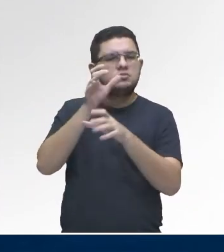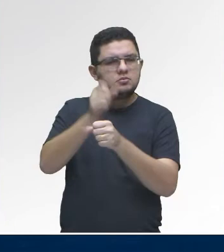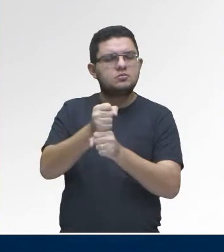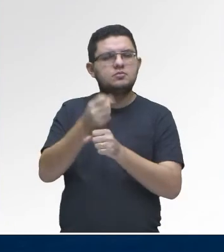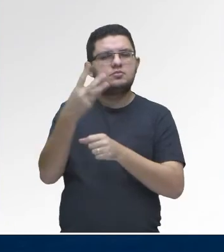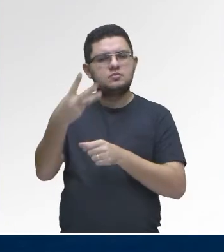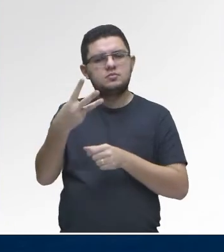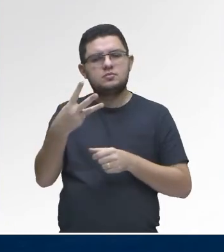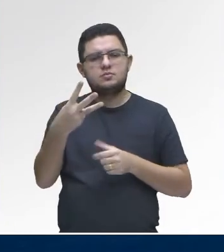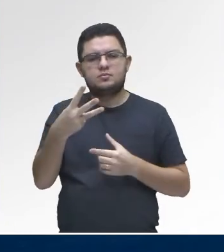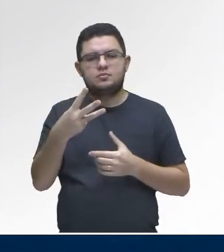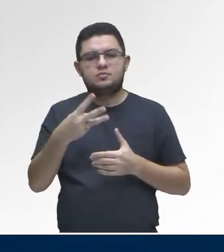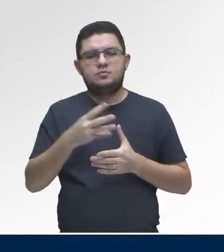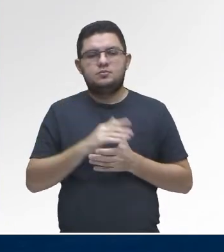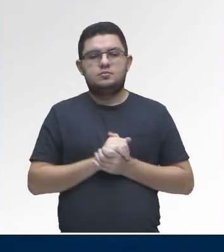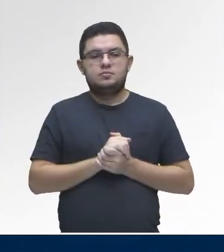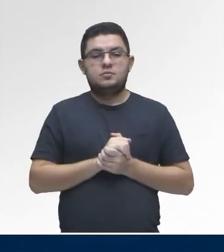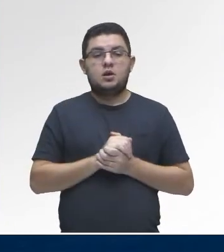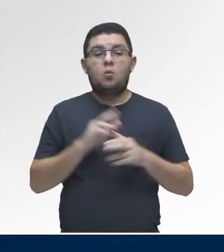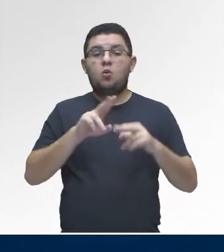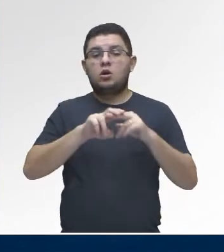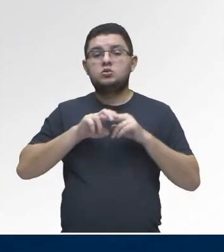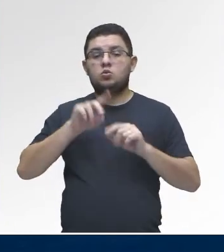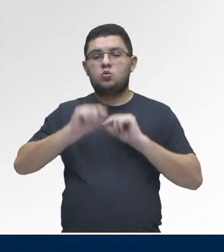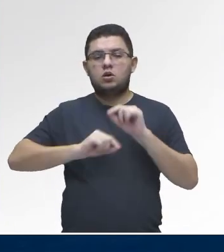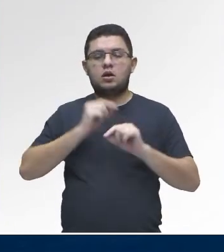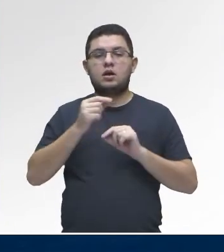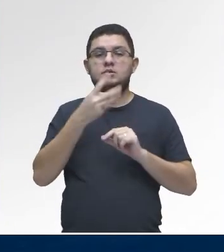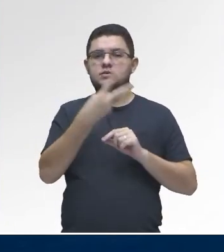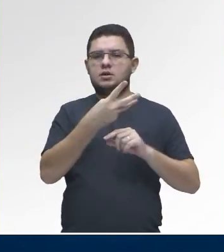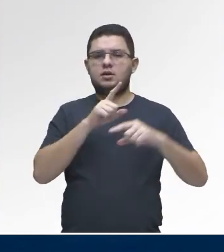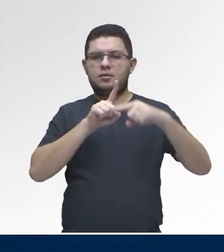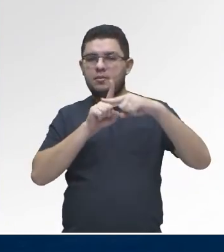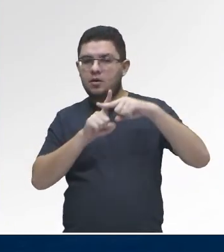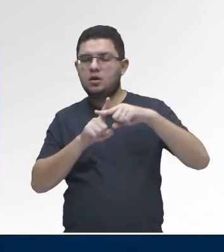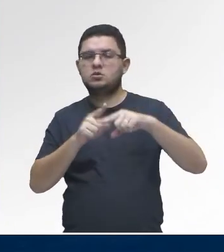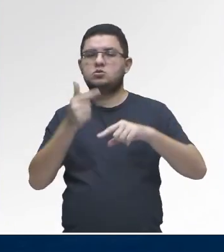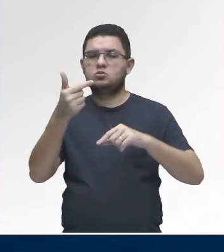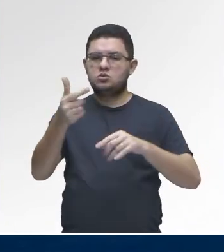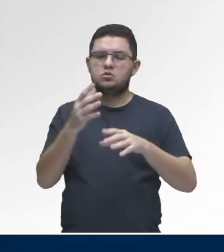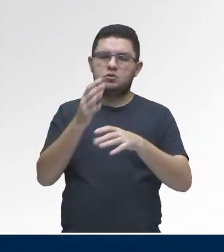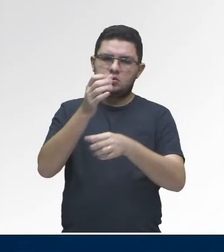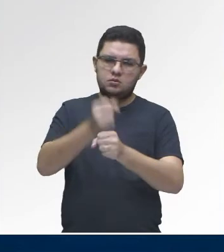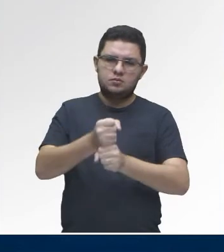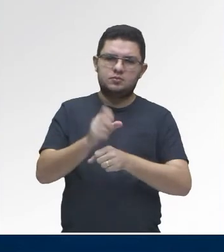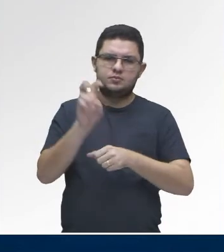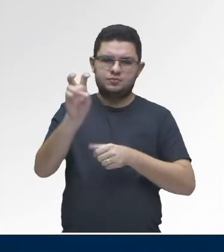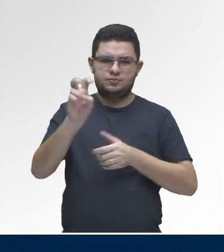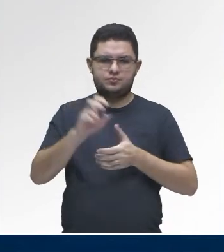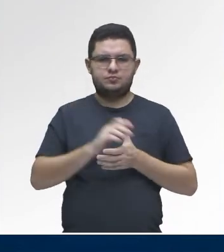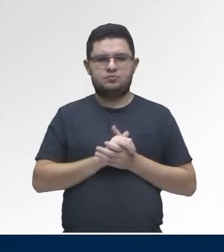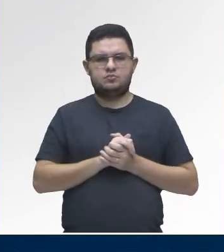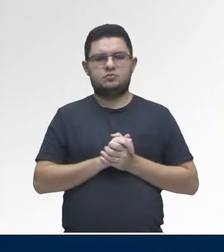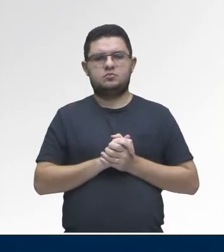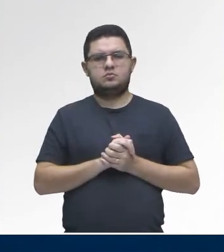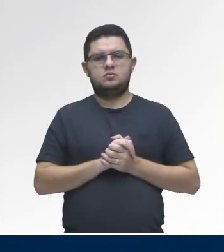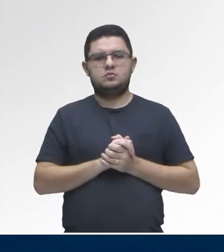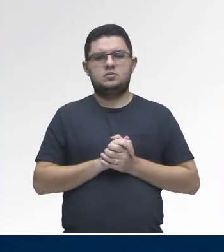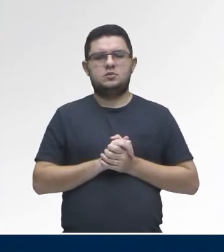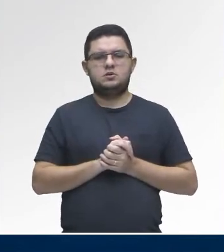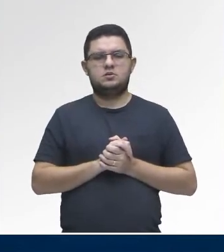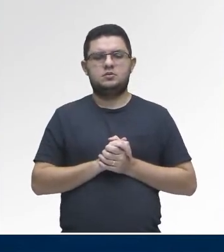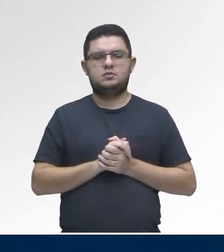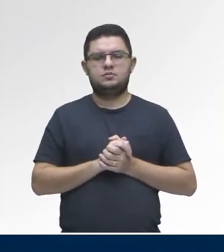ó, x mais 2 é igual a 5. Quando eu digo aqui que esse x é igual a 3, né, eu